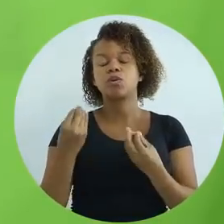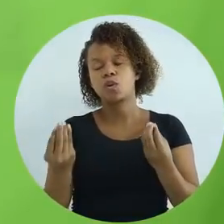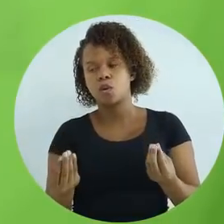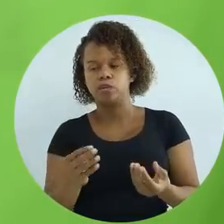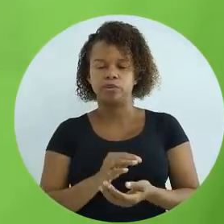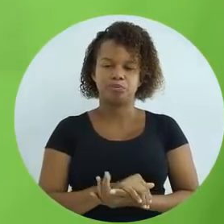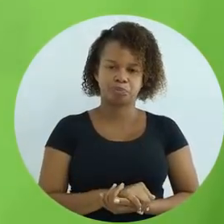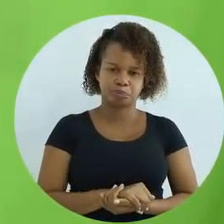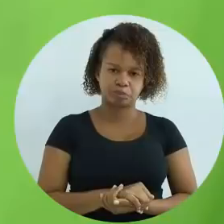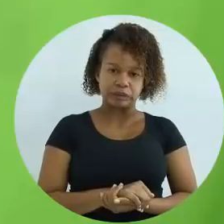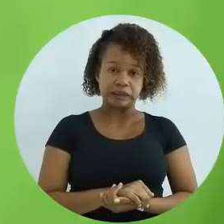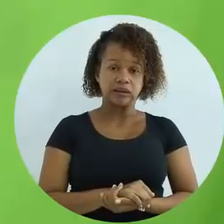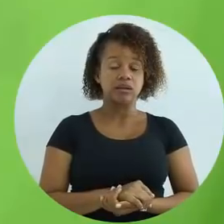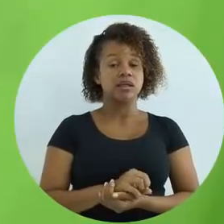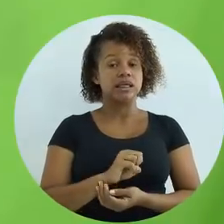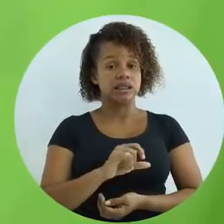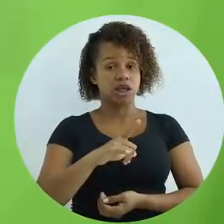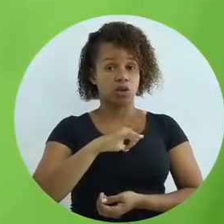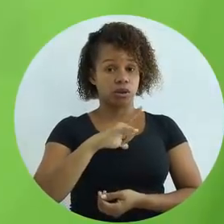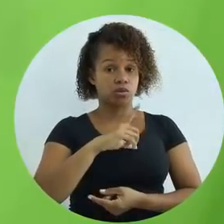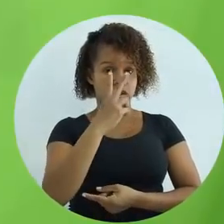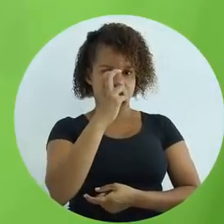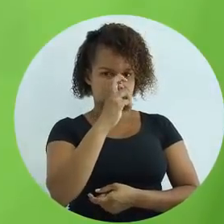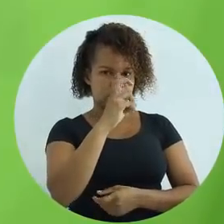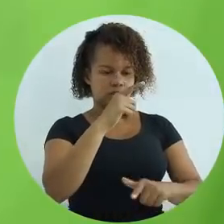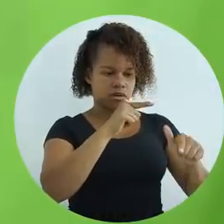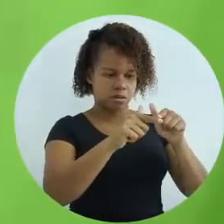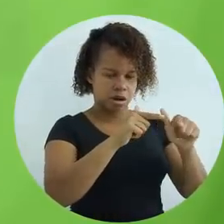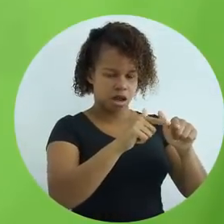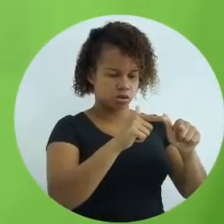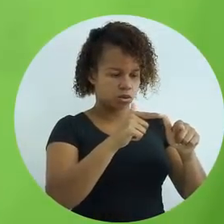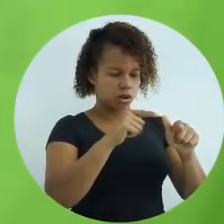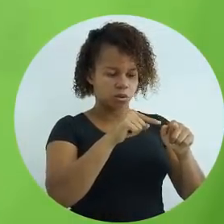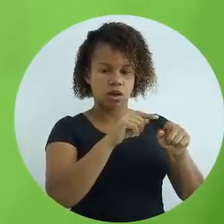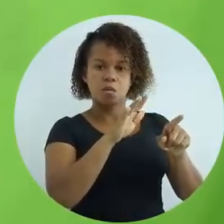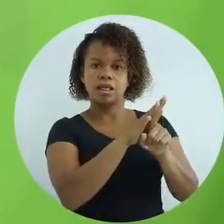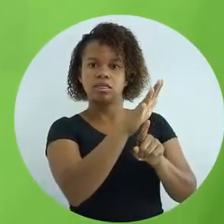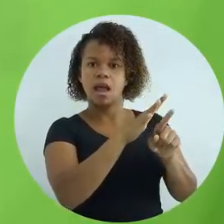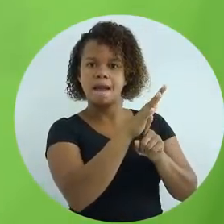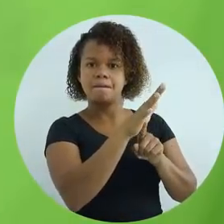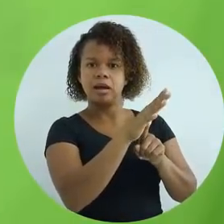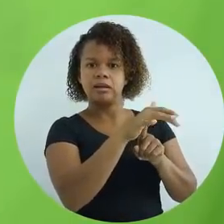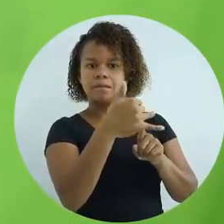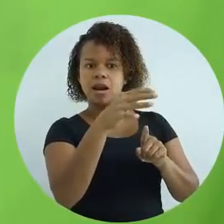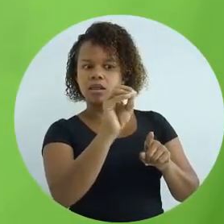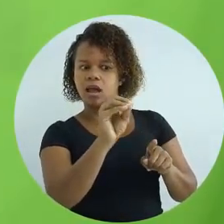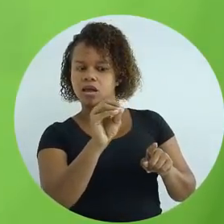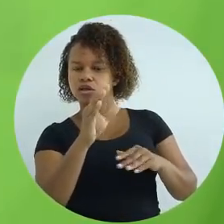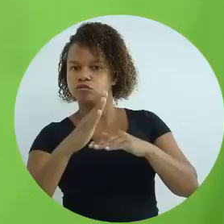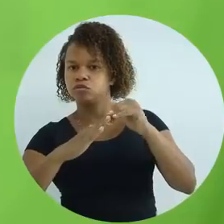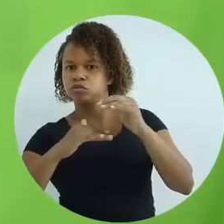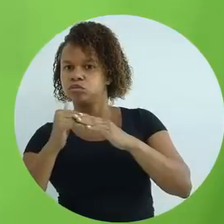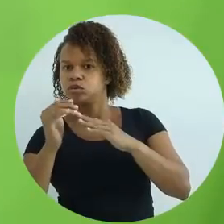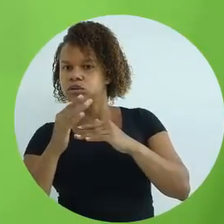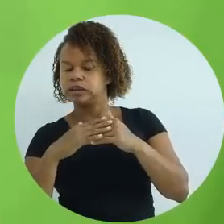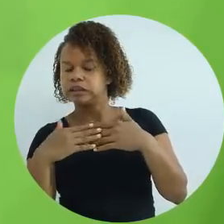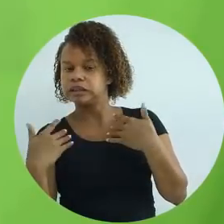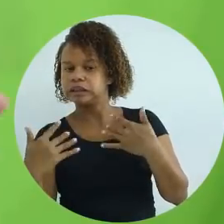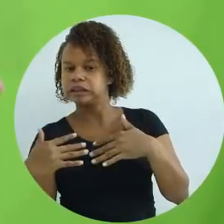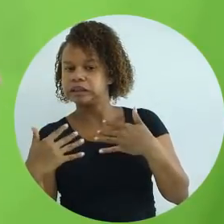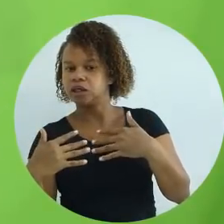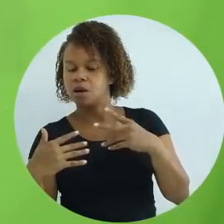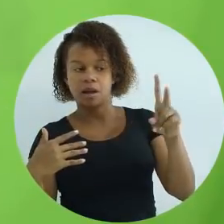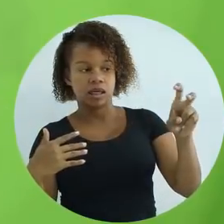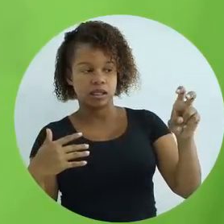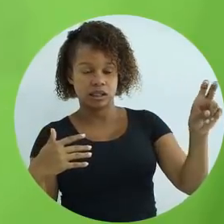forma? Se eu tenho apenas 5 funcionários e tenho uma demanda de trabalho para 10 funcionários, eu vou ter que pegar esses